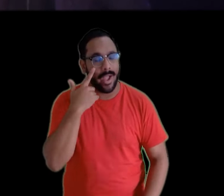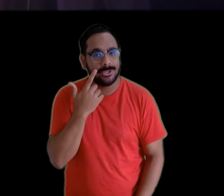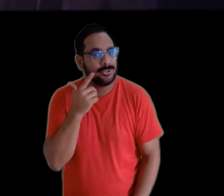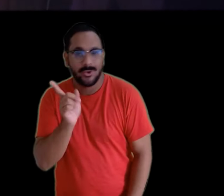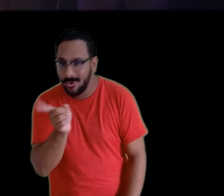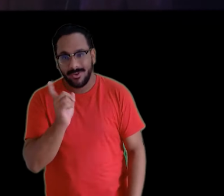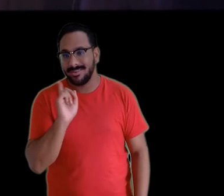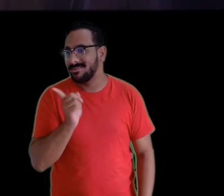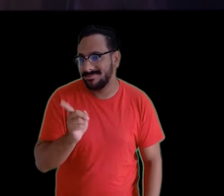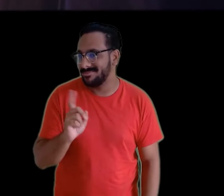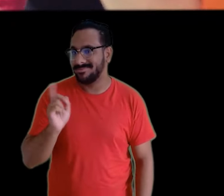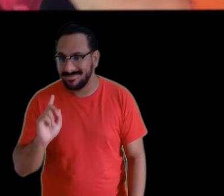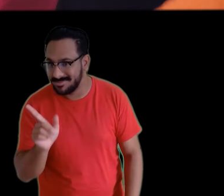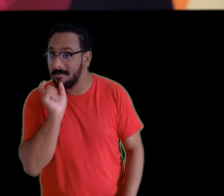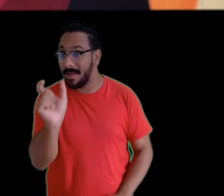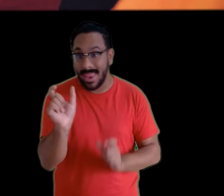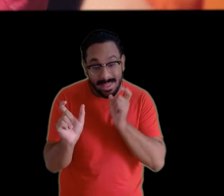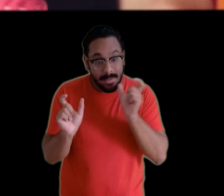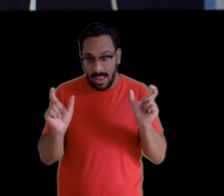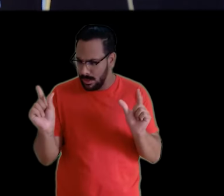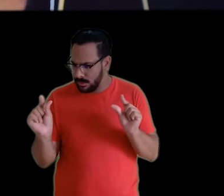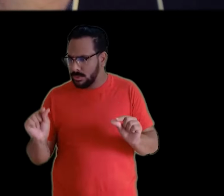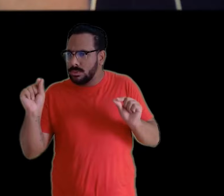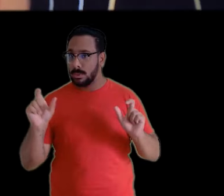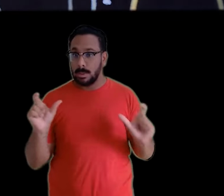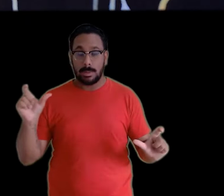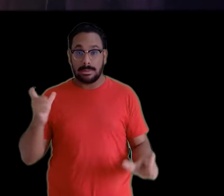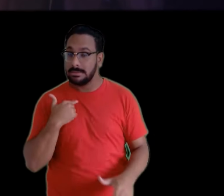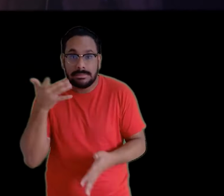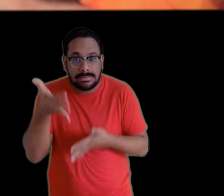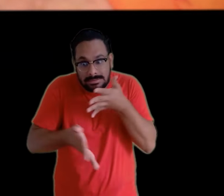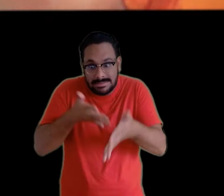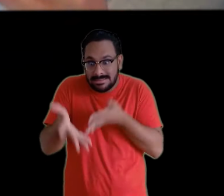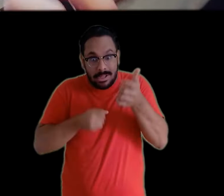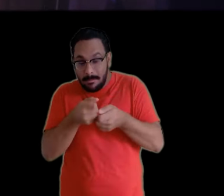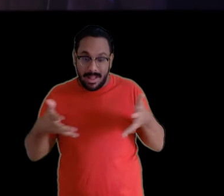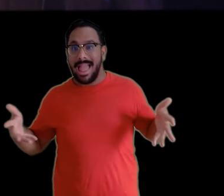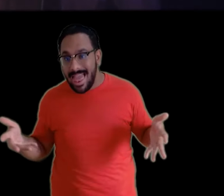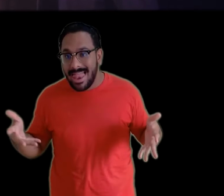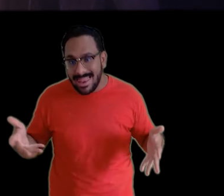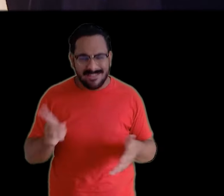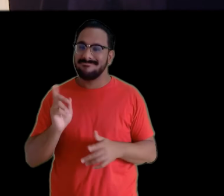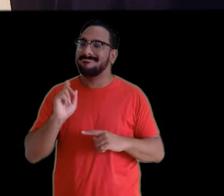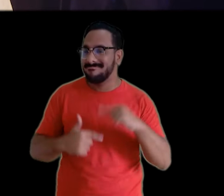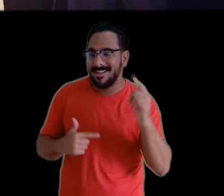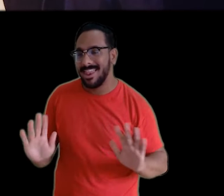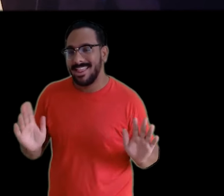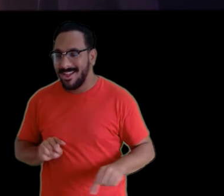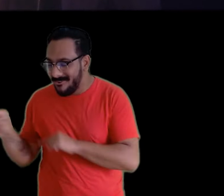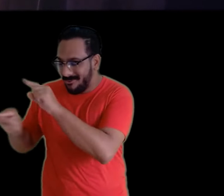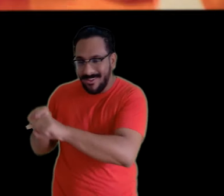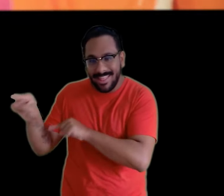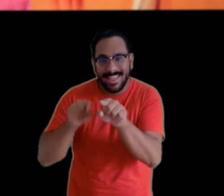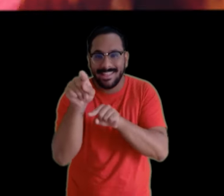não. Palavra, palavrinha, travou minha língua, virou palavrão. Cutuca ali, cutuca aqui,